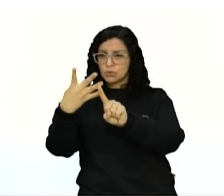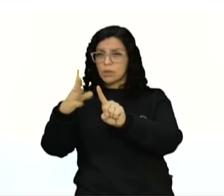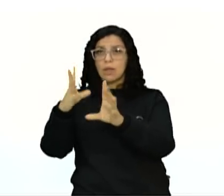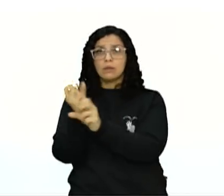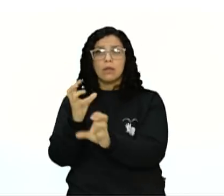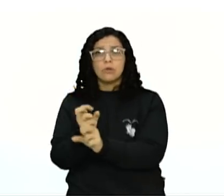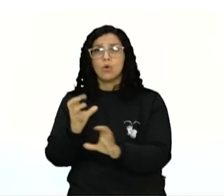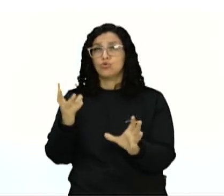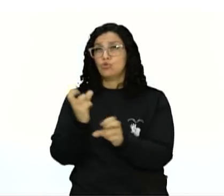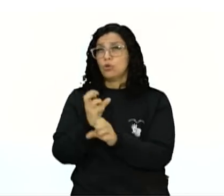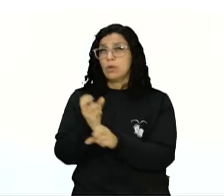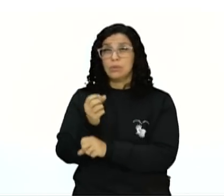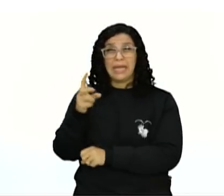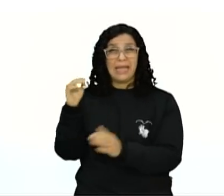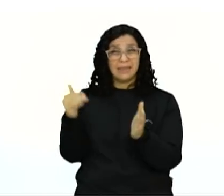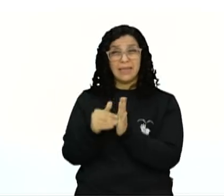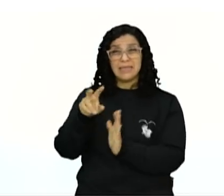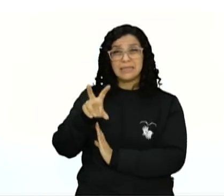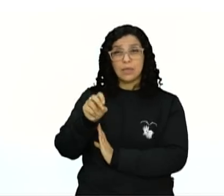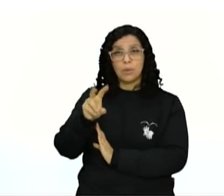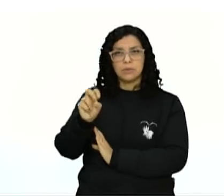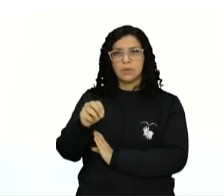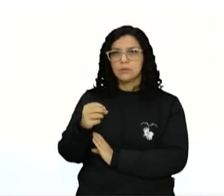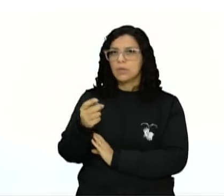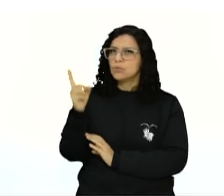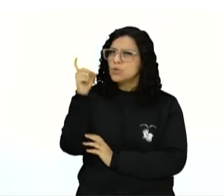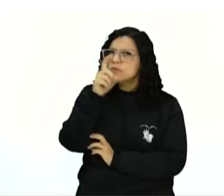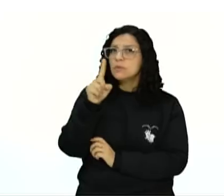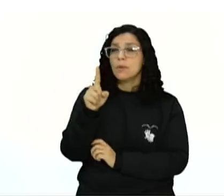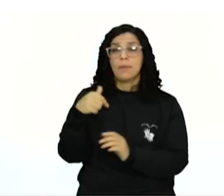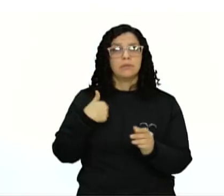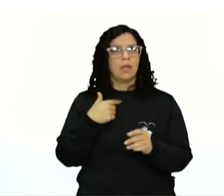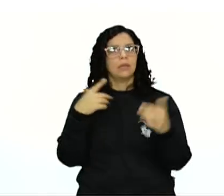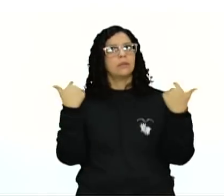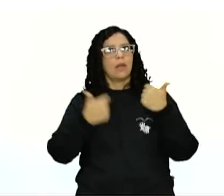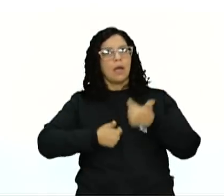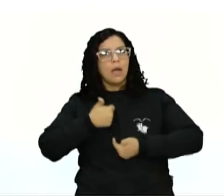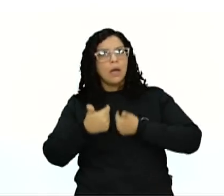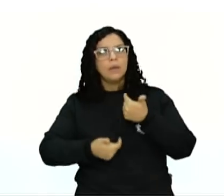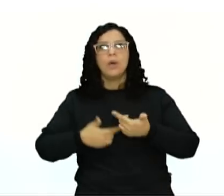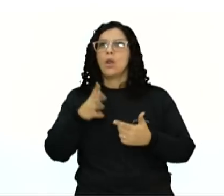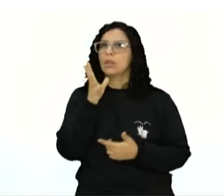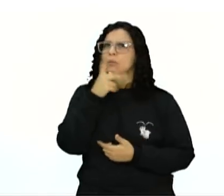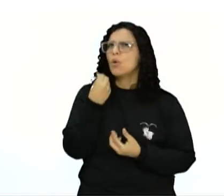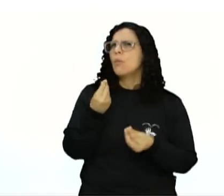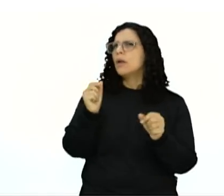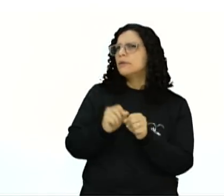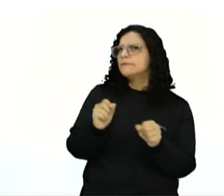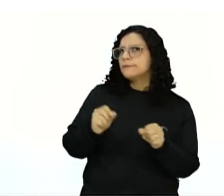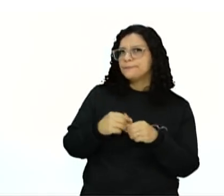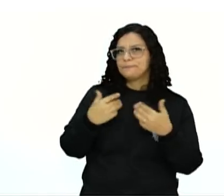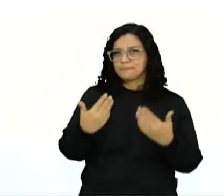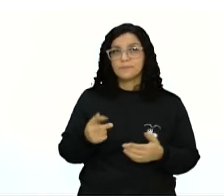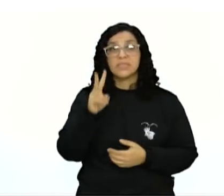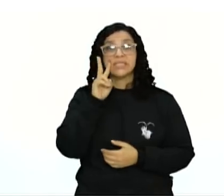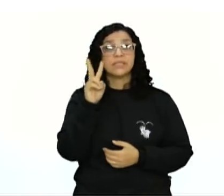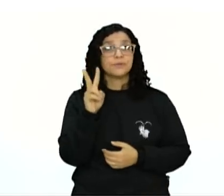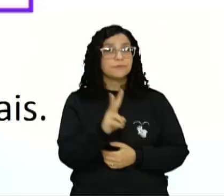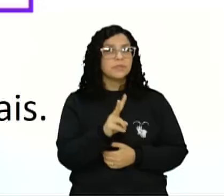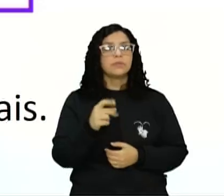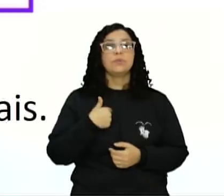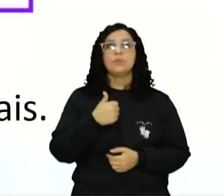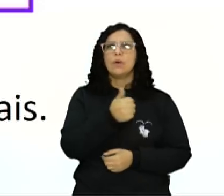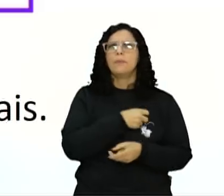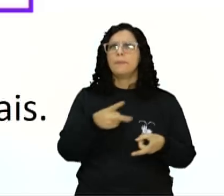velocidade, 1 mais 2 mais 3 mais 4, não é tão difícil, mas dá um certo trabalho, né? Como que ele fez? Olha só o